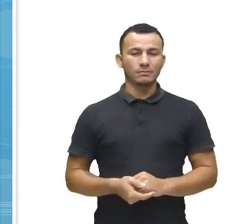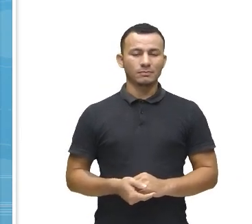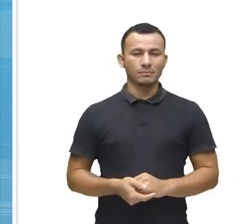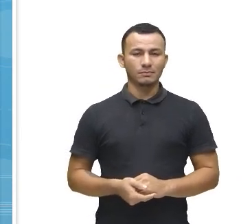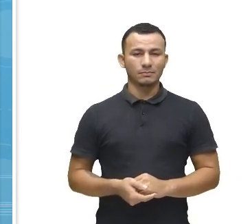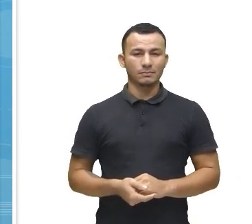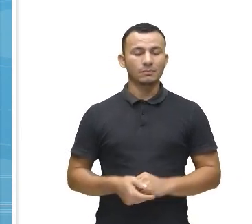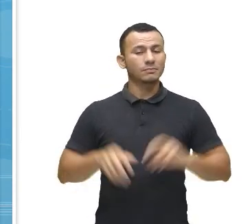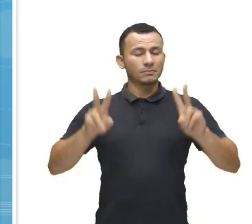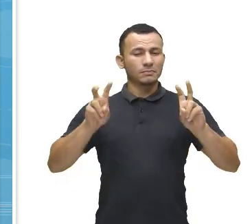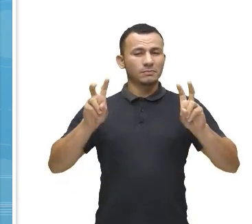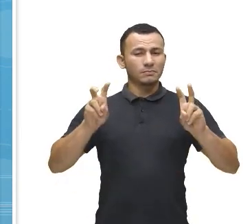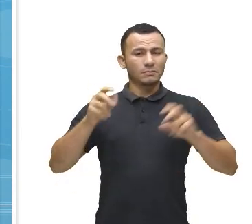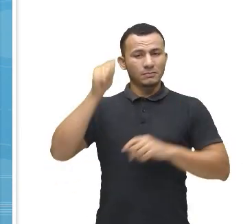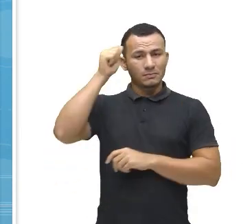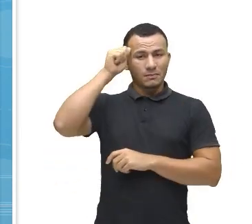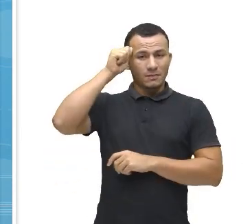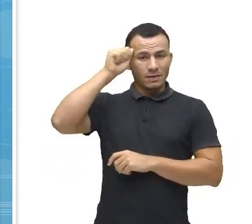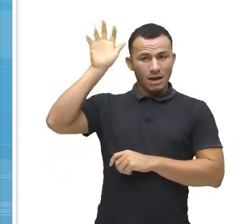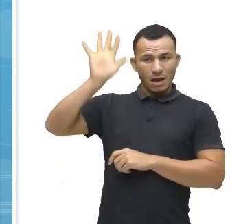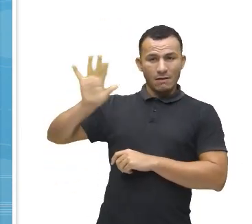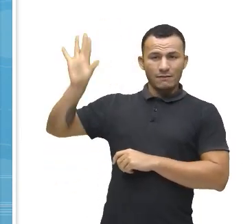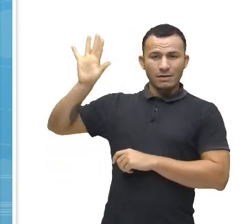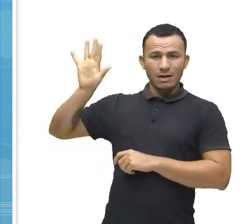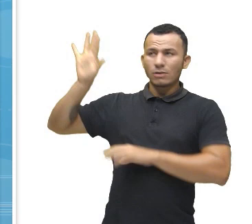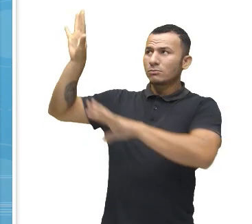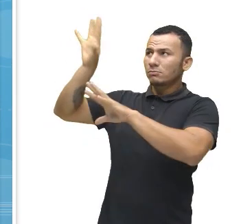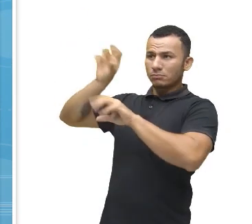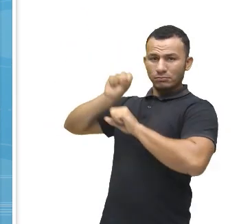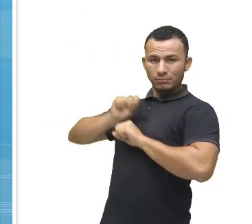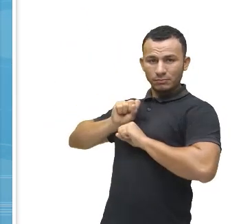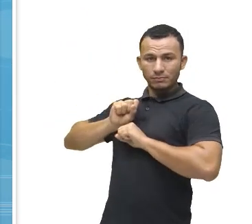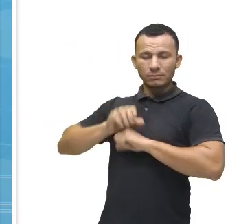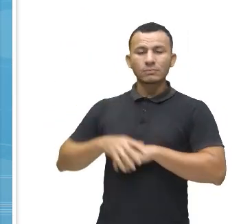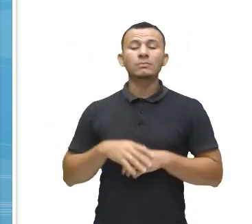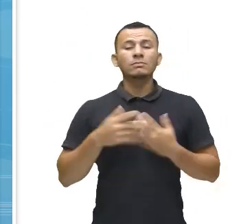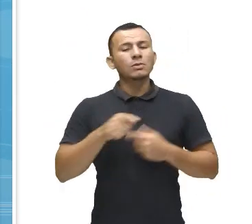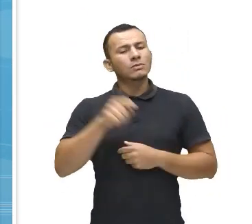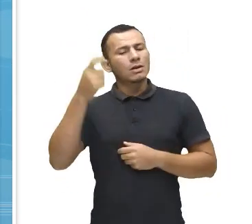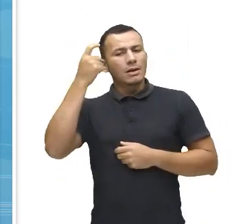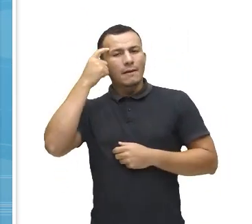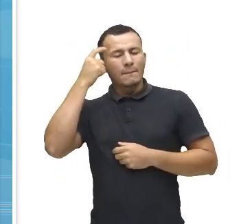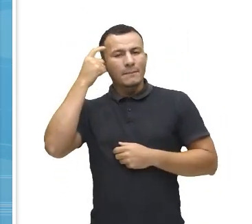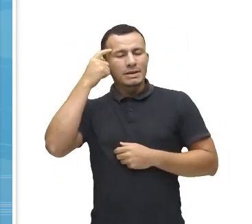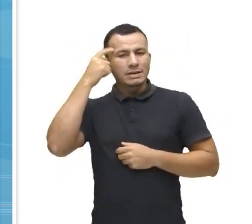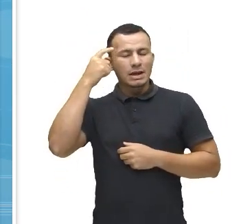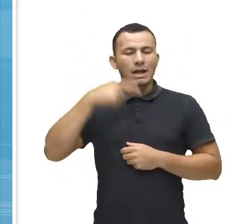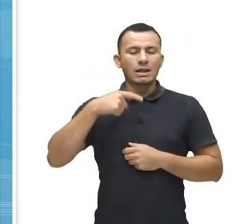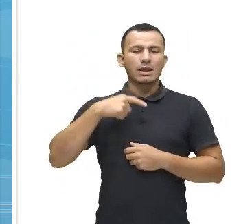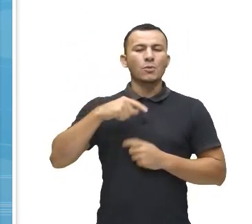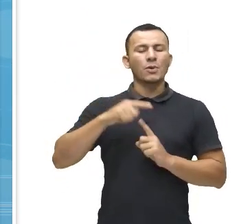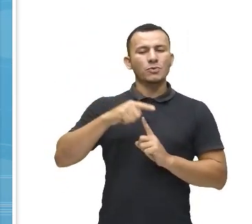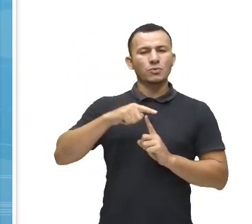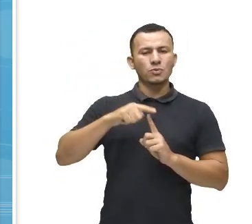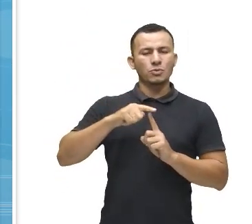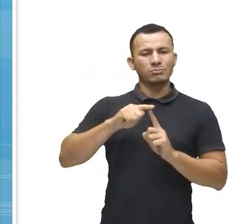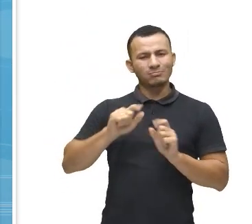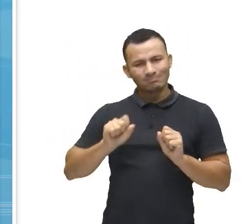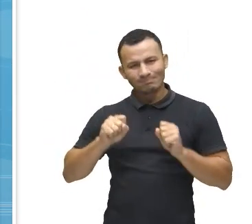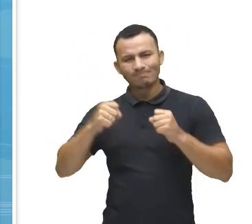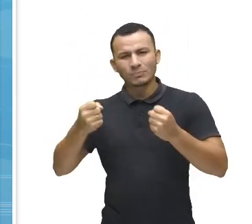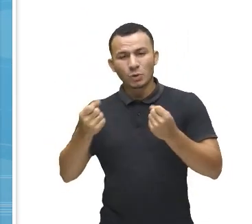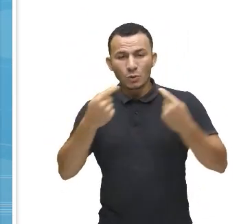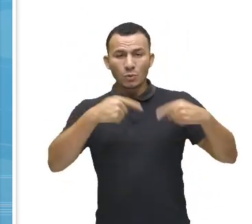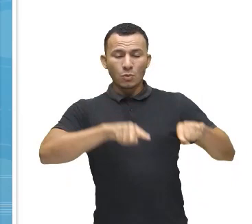Aula de hoje, África de todos nós. Basicamente, a gente vai refletir um pouquinho sobre as formas de resistência à